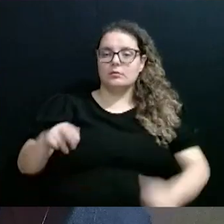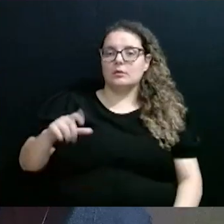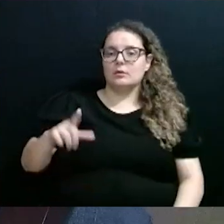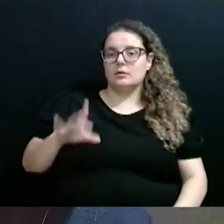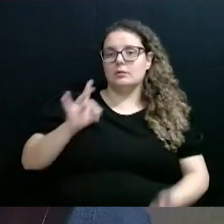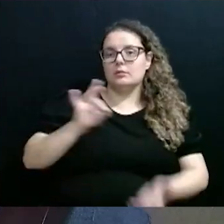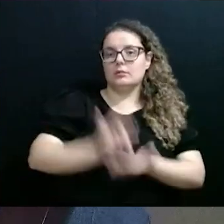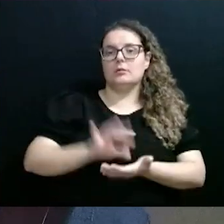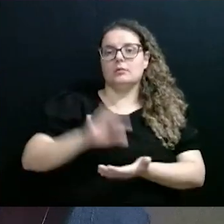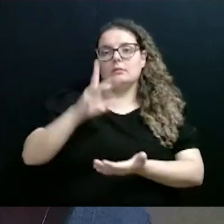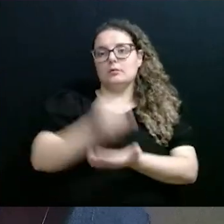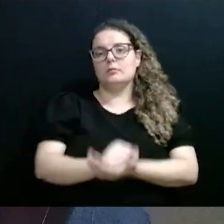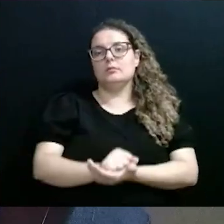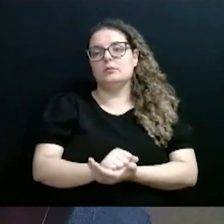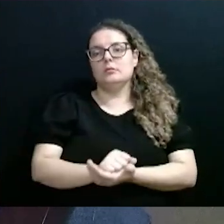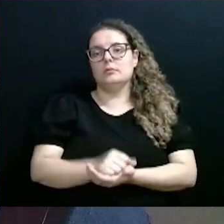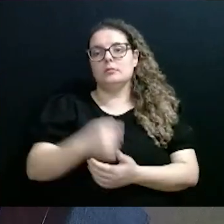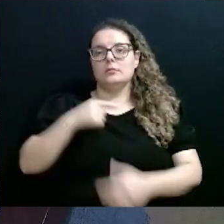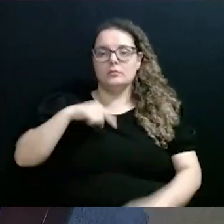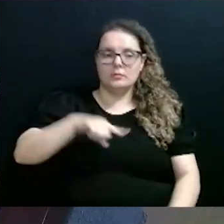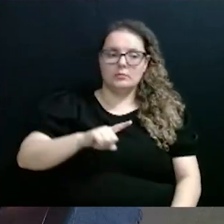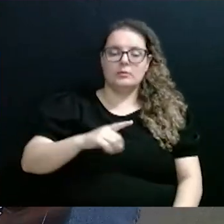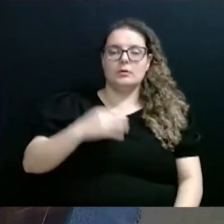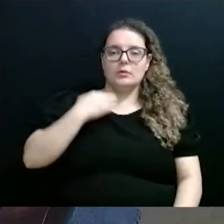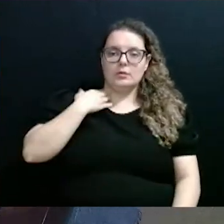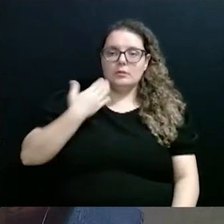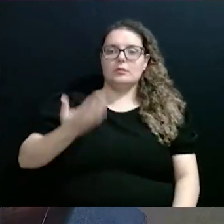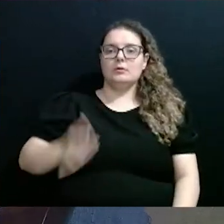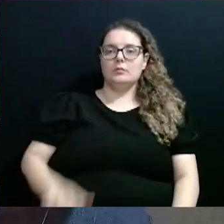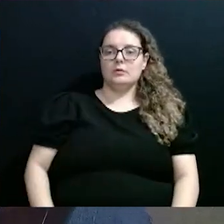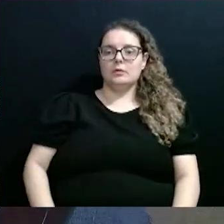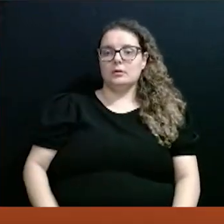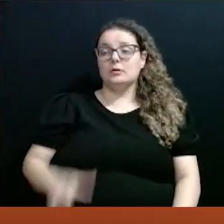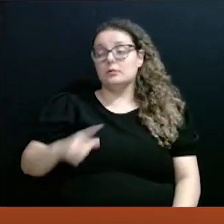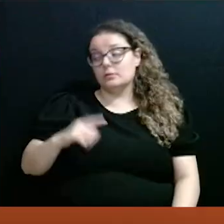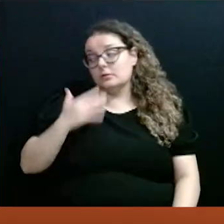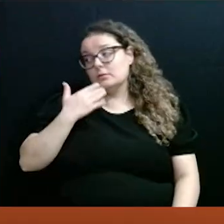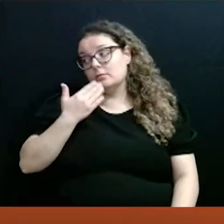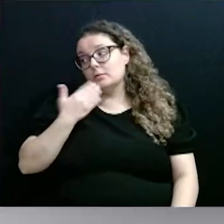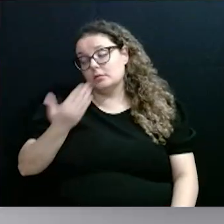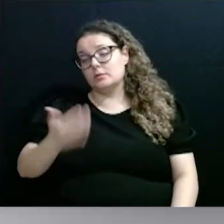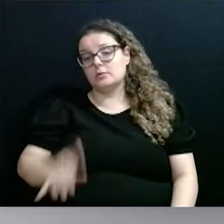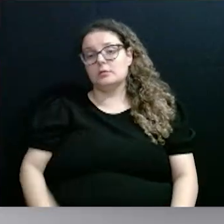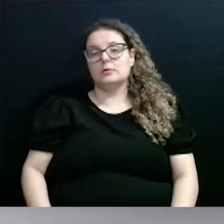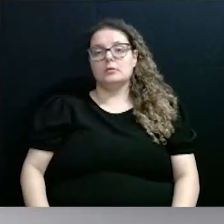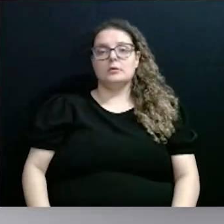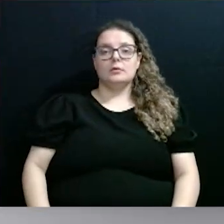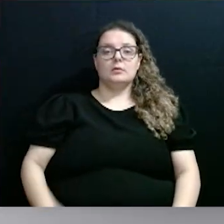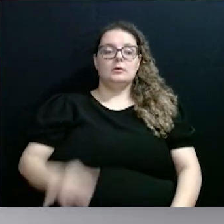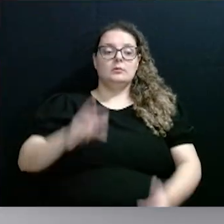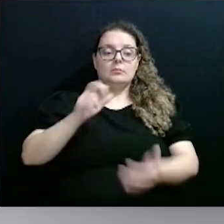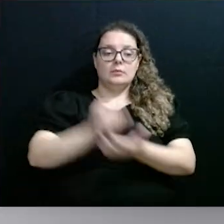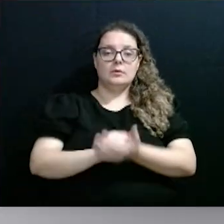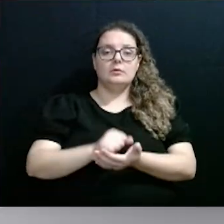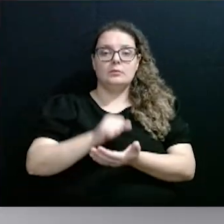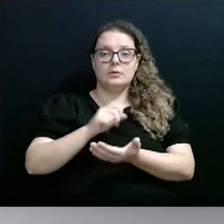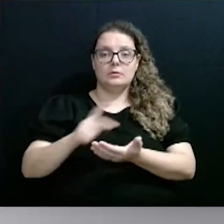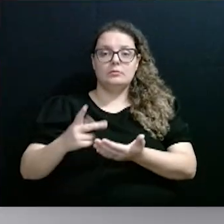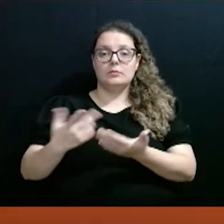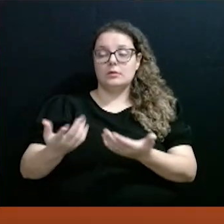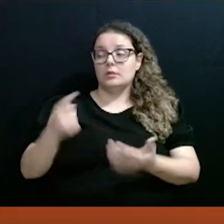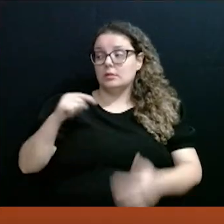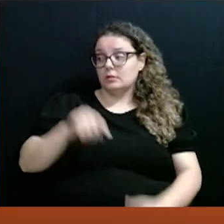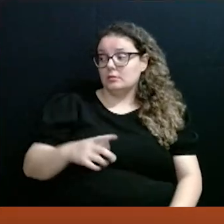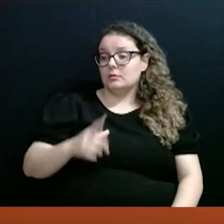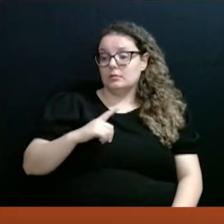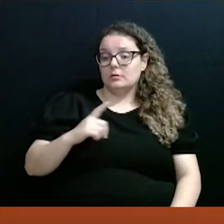baixa o aplicativo ou eventualmente vá presencialmente até o banco, mas existe essa facilidade hoje do aplicativo, baixa o aplicativo e aí por meio do aplicativo você